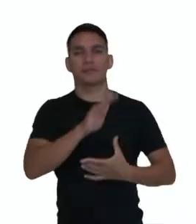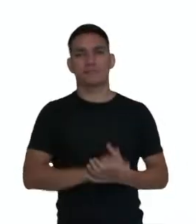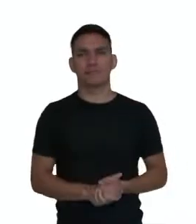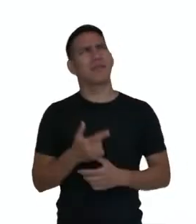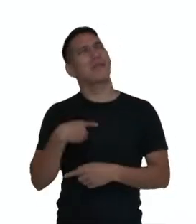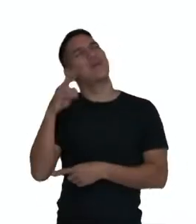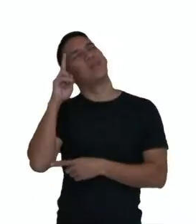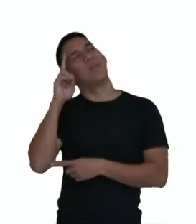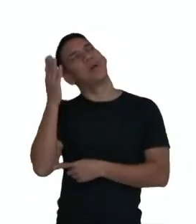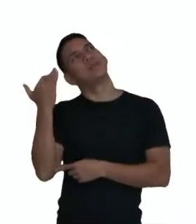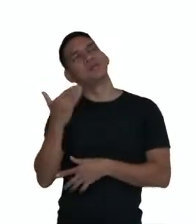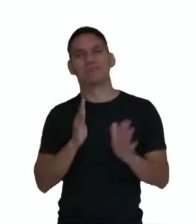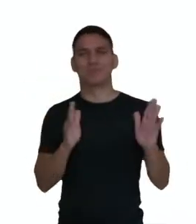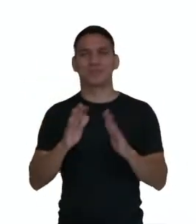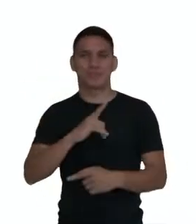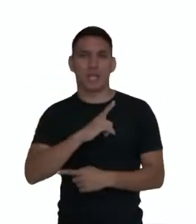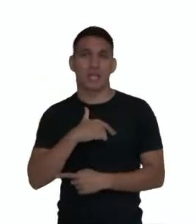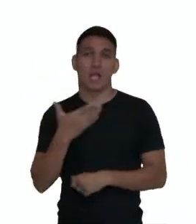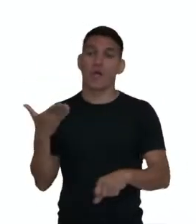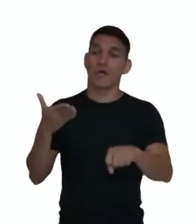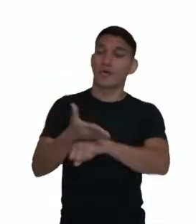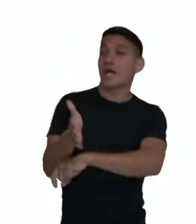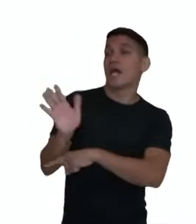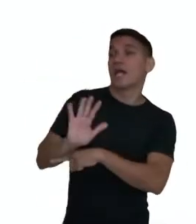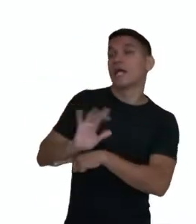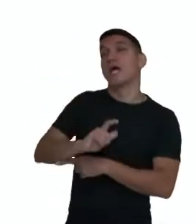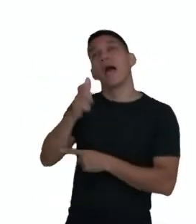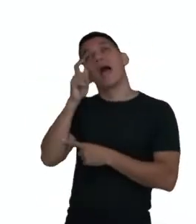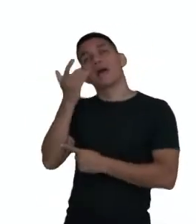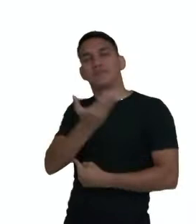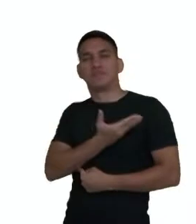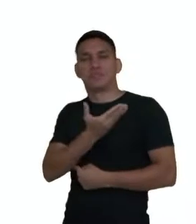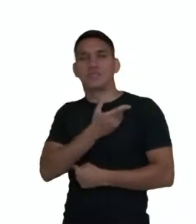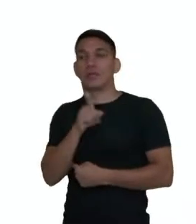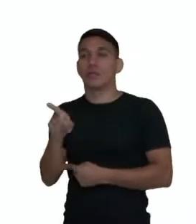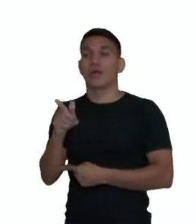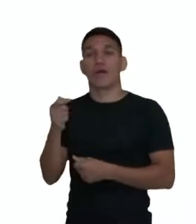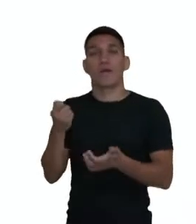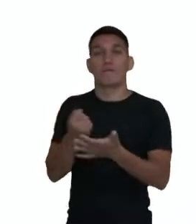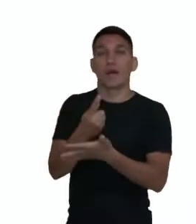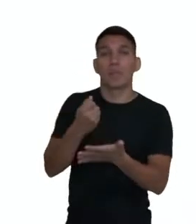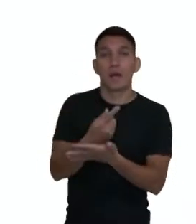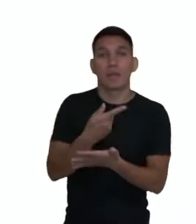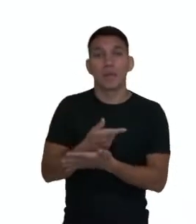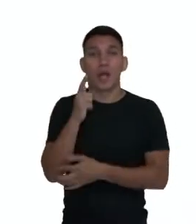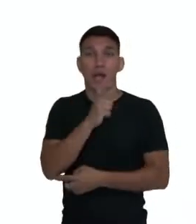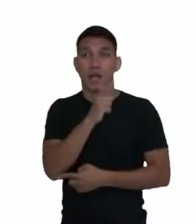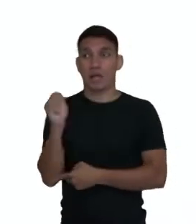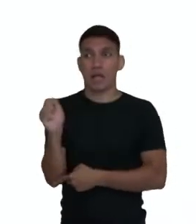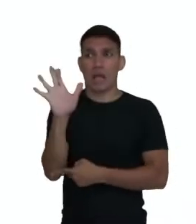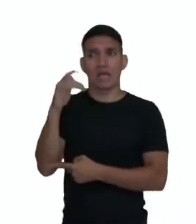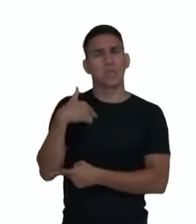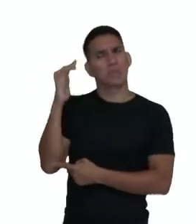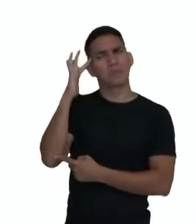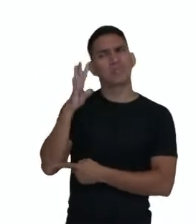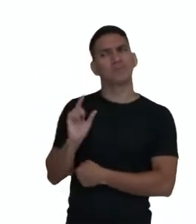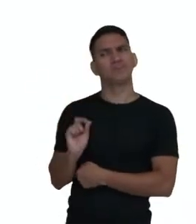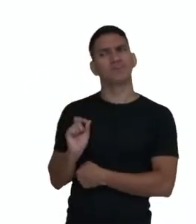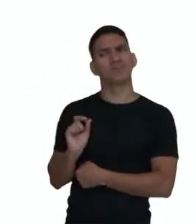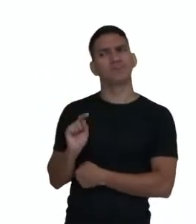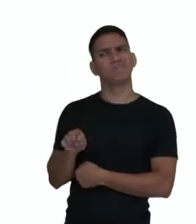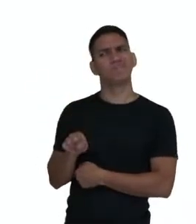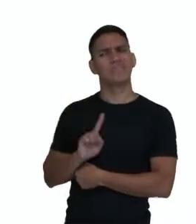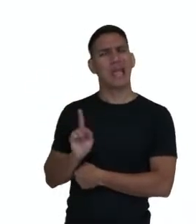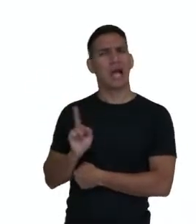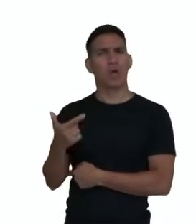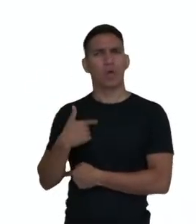lembro nessa época que eu ia ao cinema com amigos e eles compravam um lanche caro e eu pensava, não, com